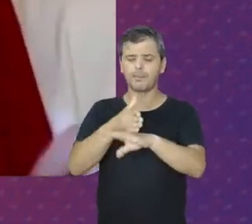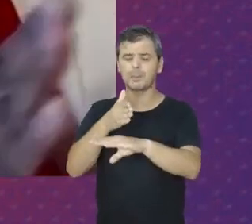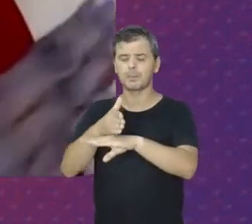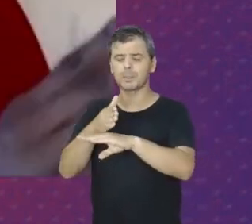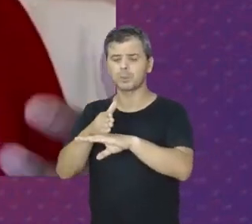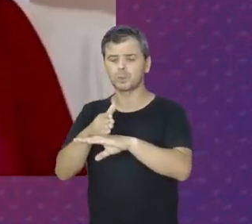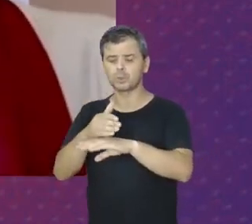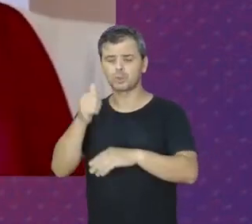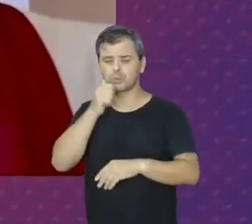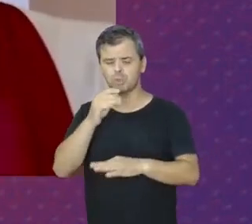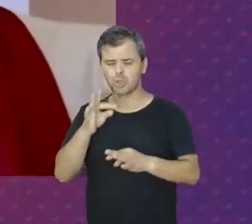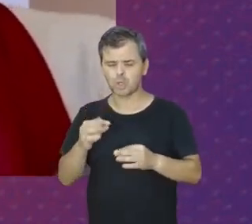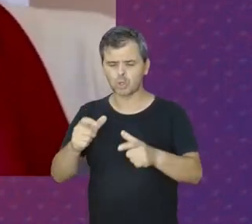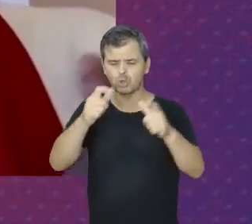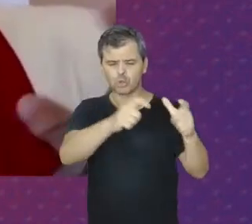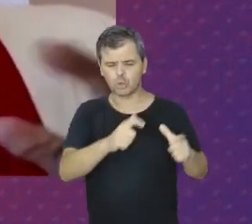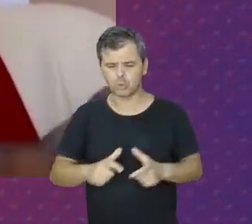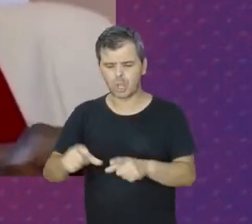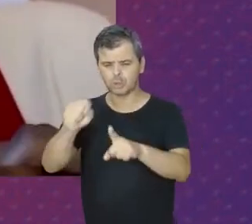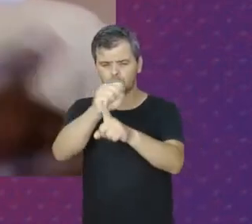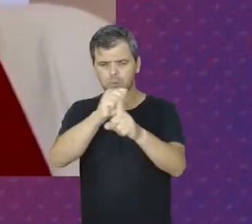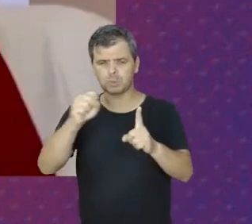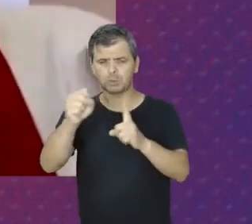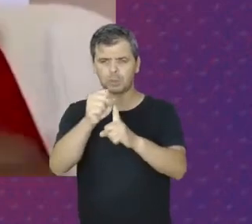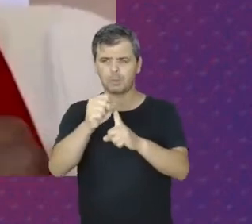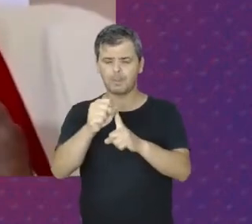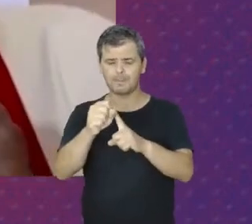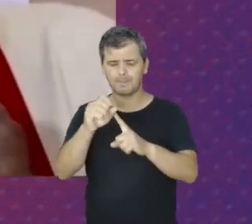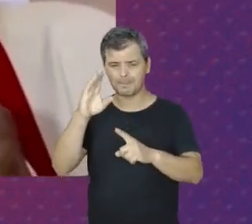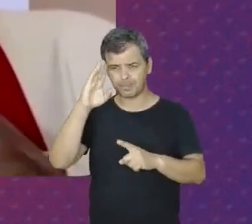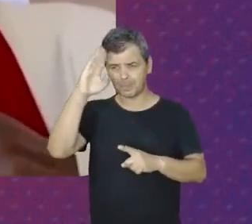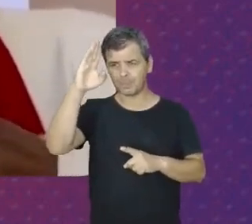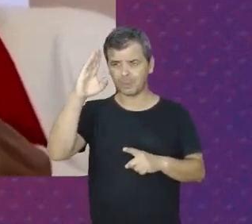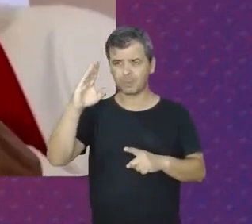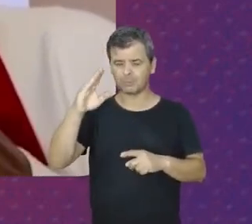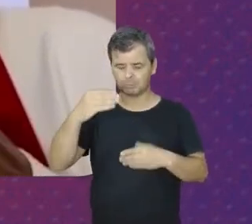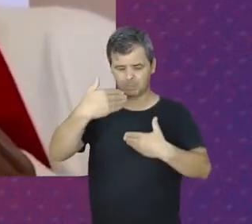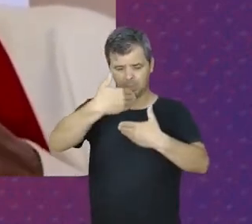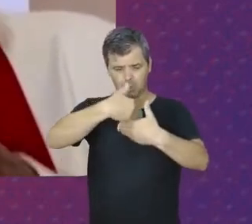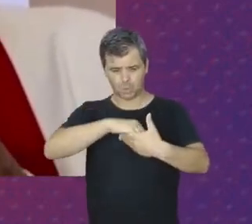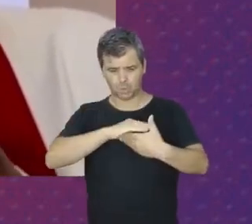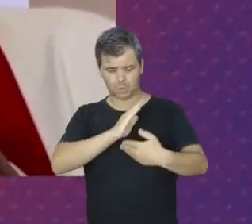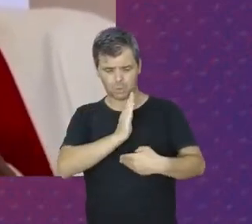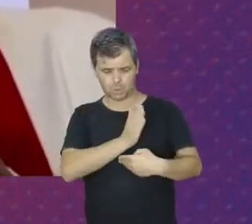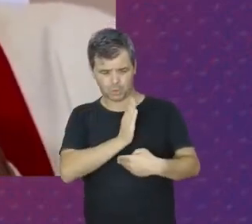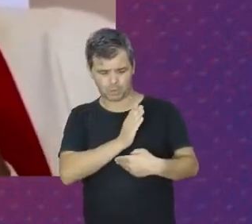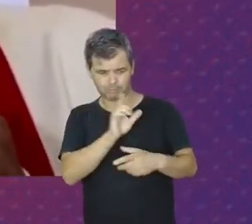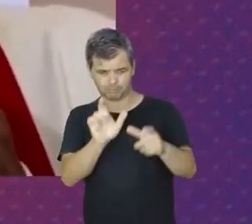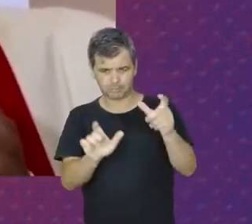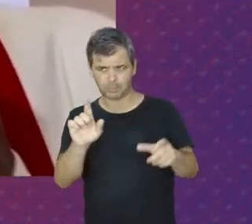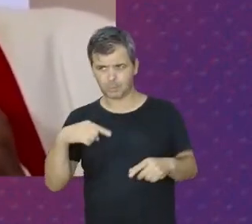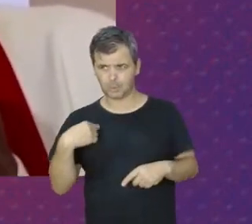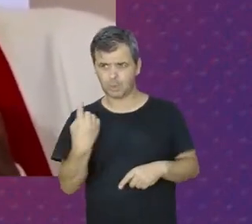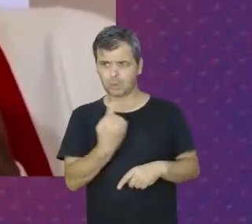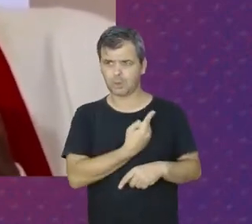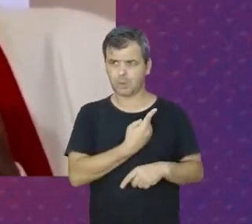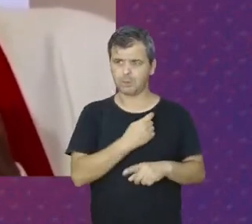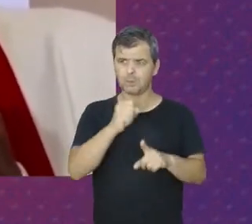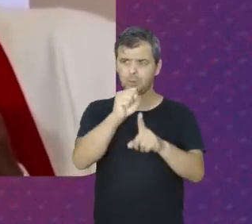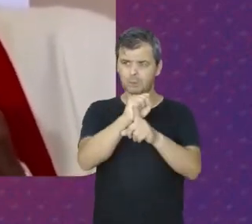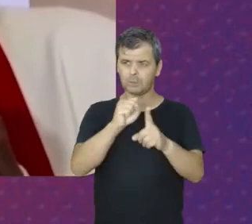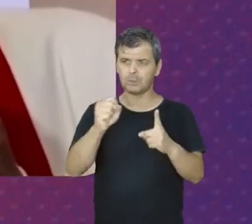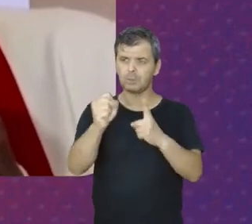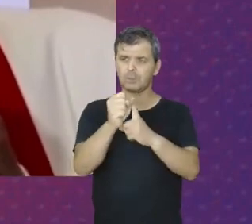em todos os lugares da sociedade, inclusive no coração de todos, porque nós queremos uma